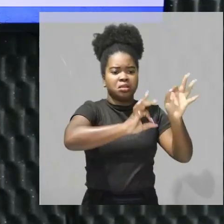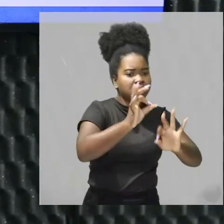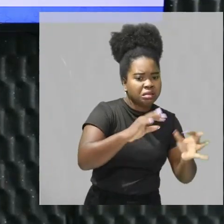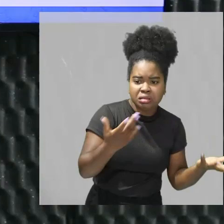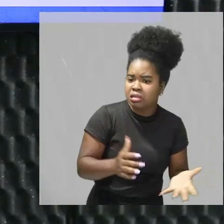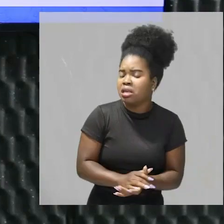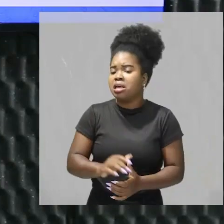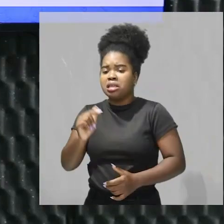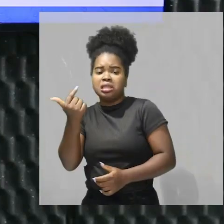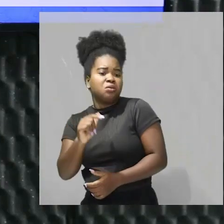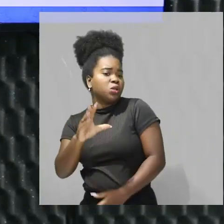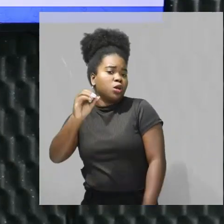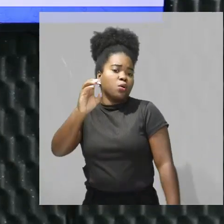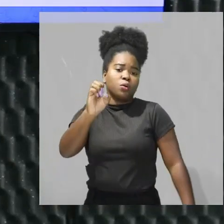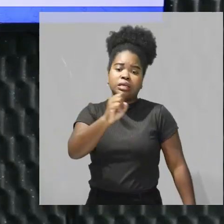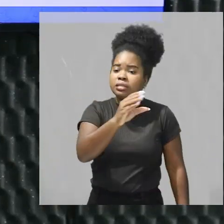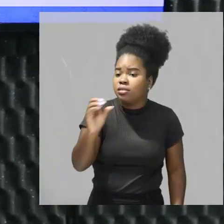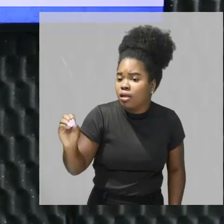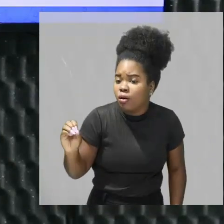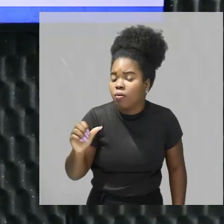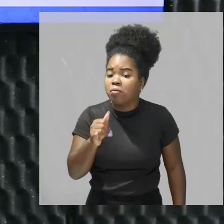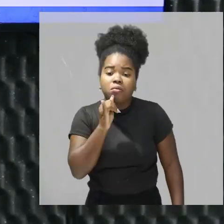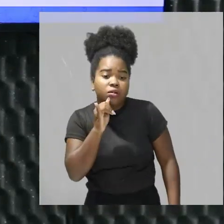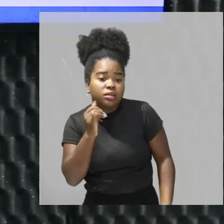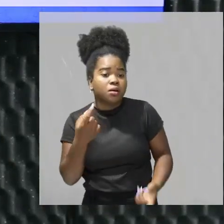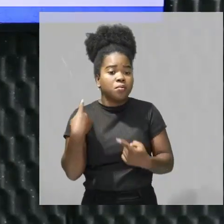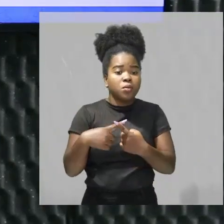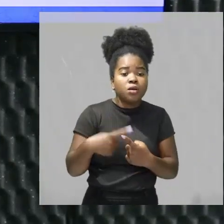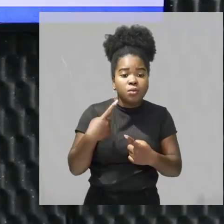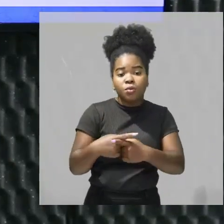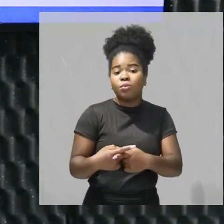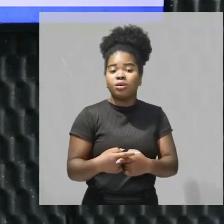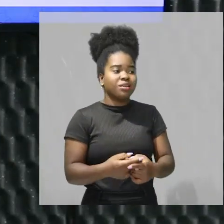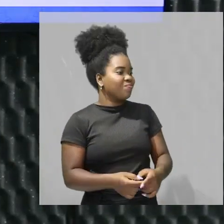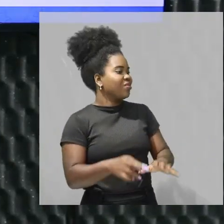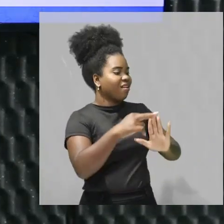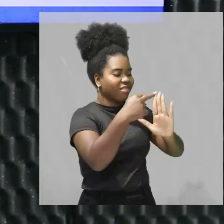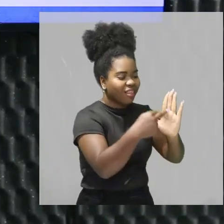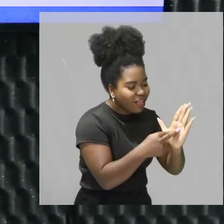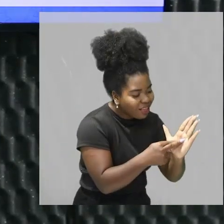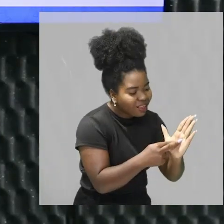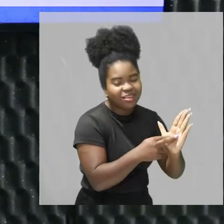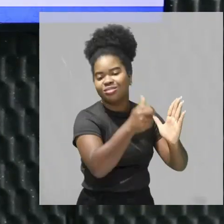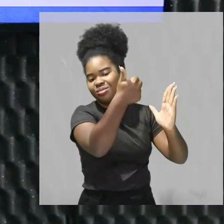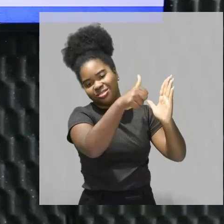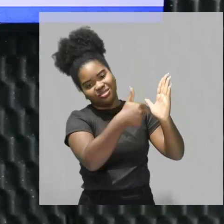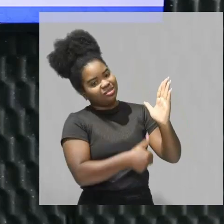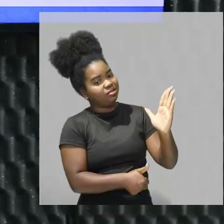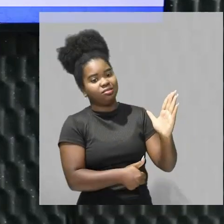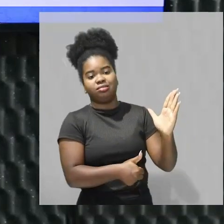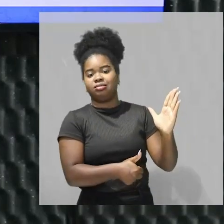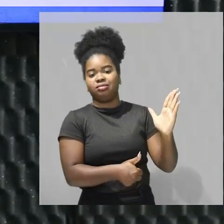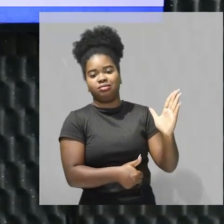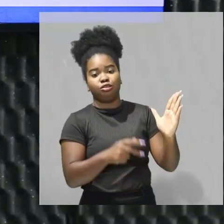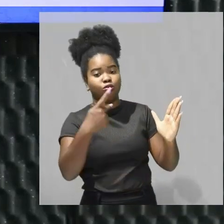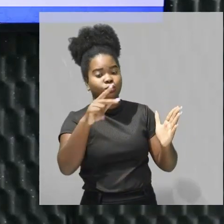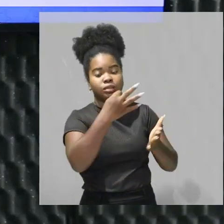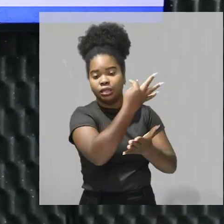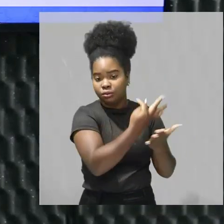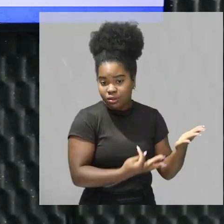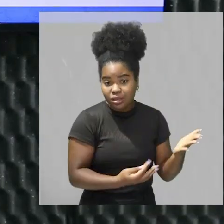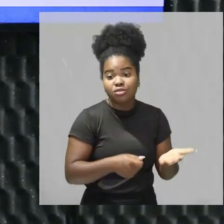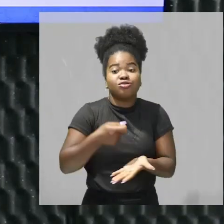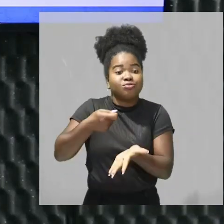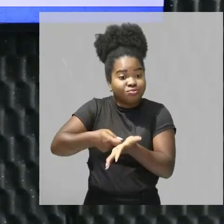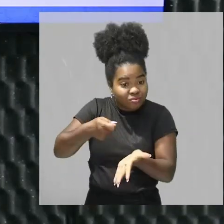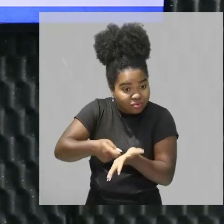de coerência. Por quê? Porque cada critério vai estar sendo analisado de forma criteriosa. E para que a